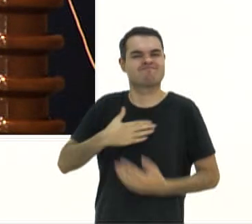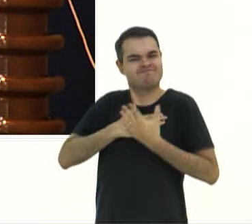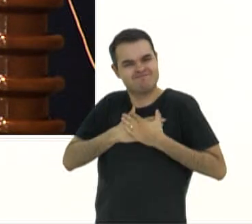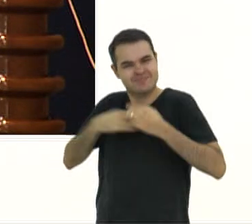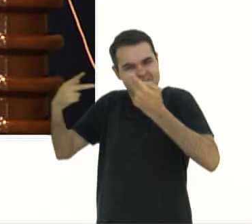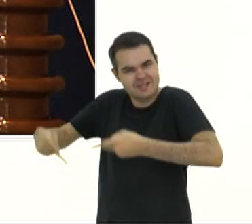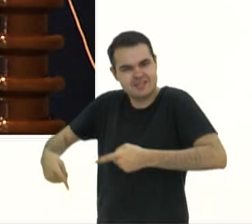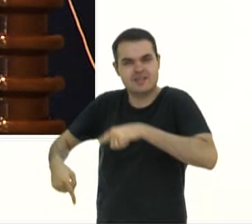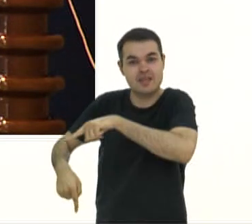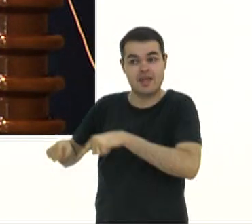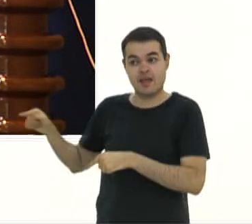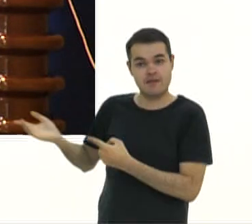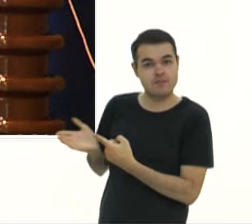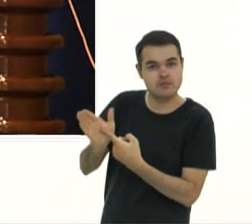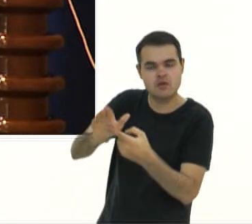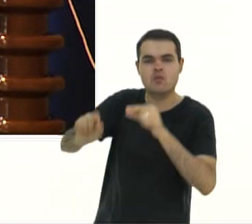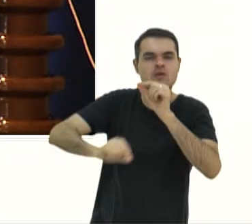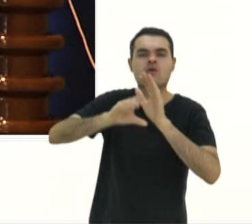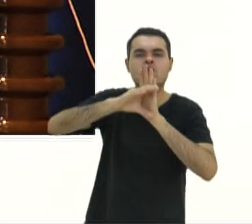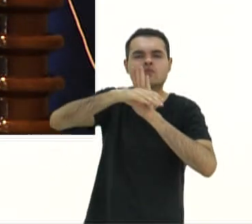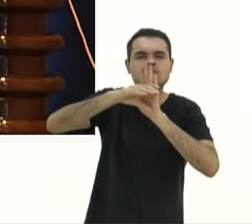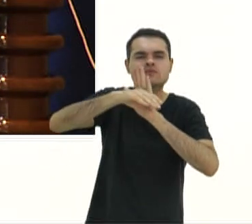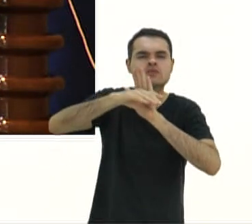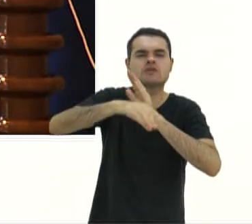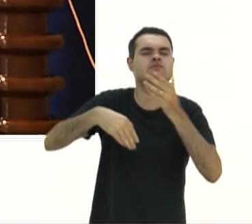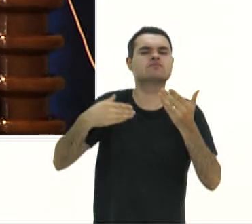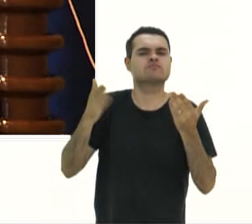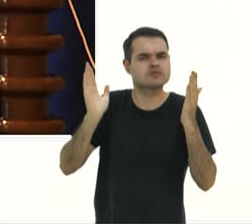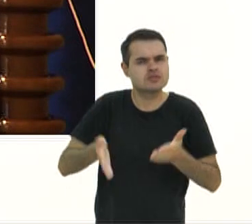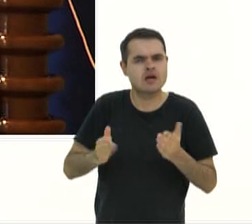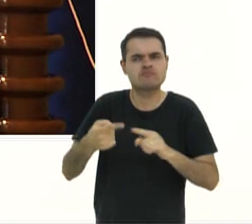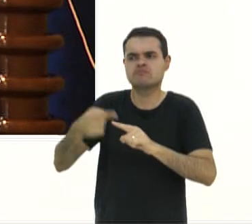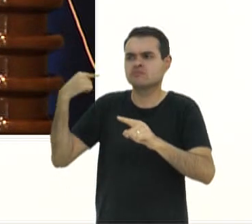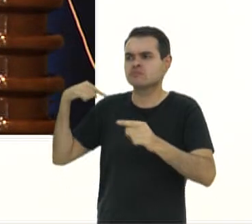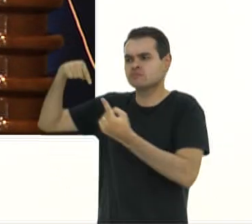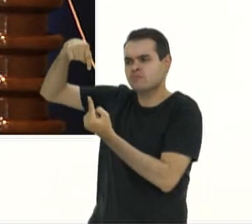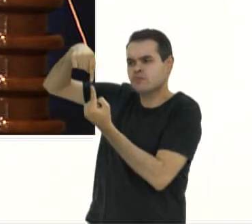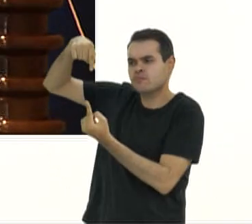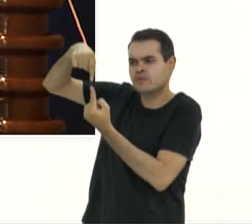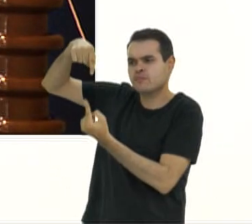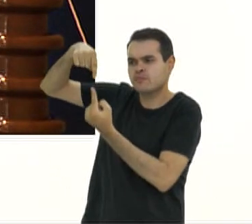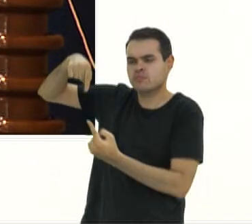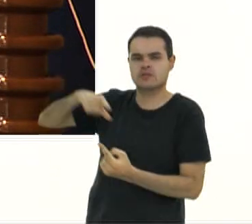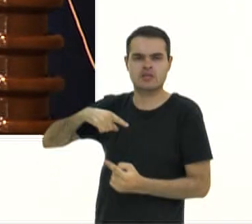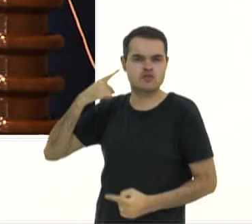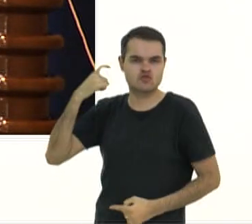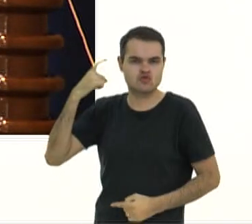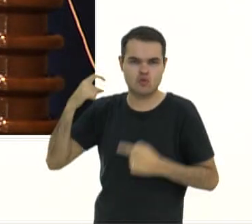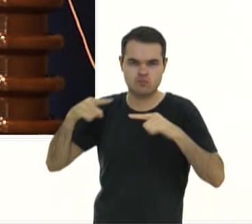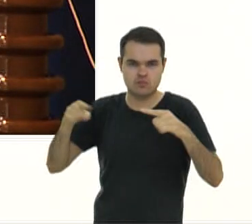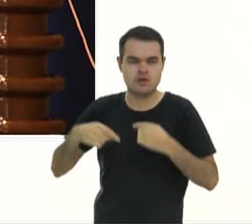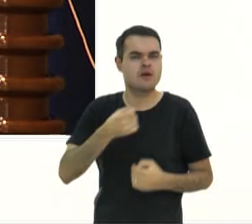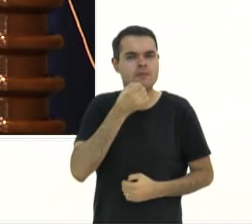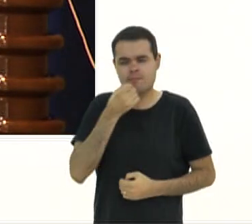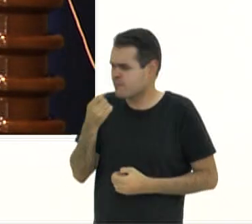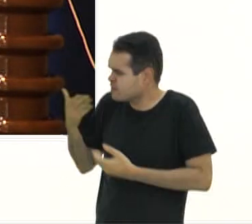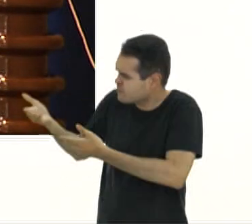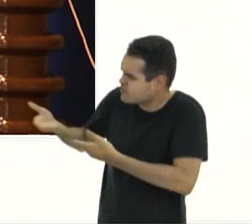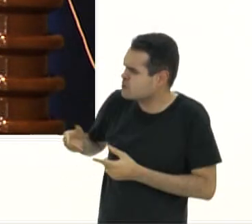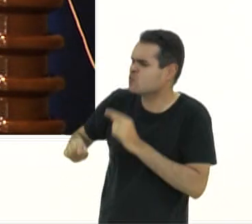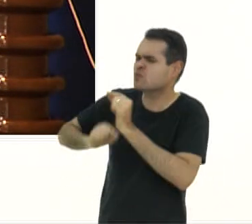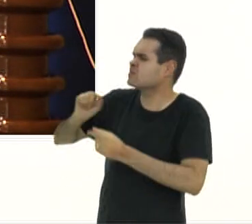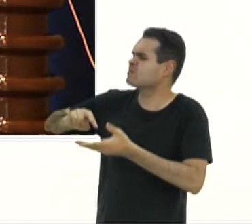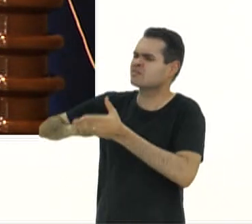e ele vem nos apresentar o conceito desse componente que a gente acabou ouvindo algumas músicas. Professor Marcos, seja muito bem-vindo. O que